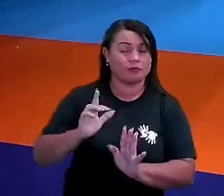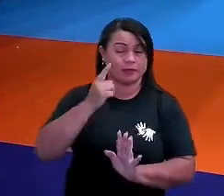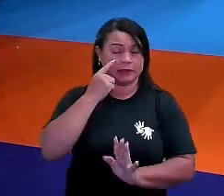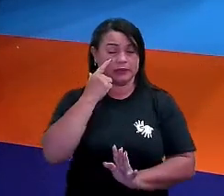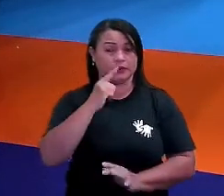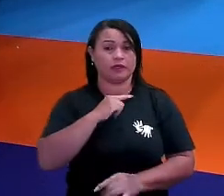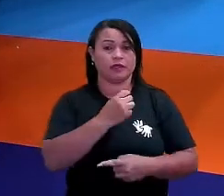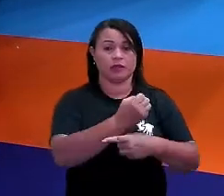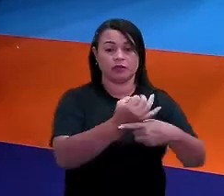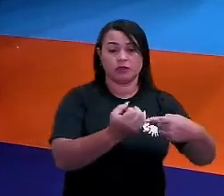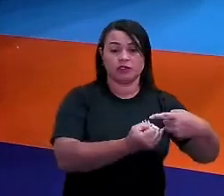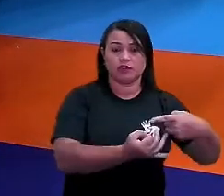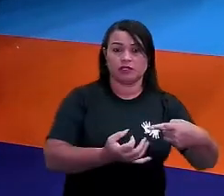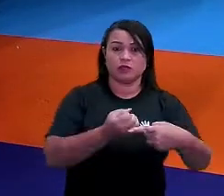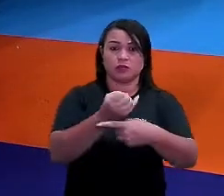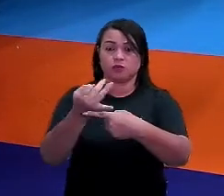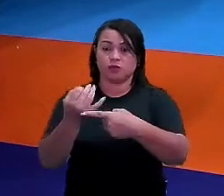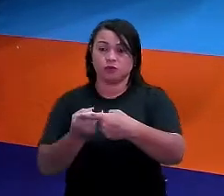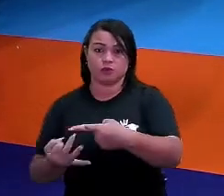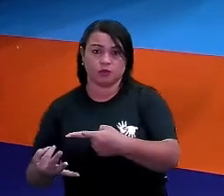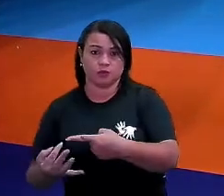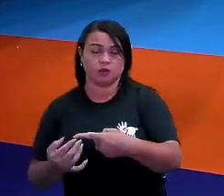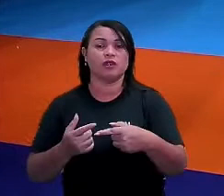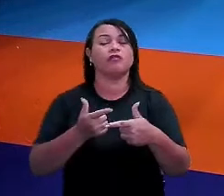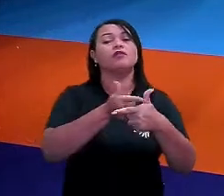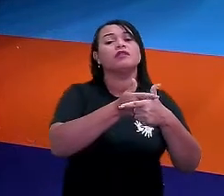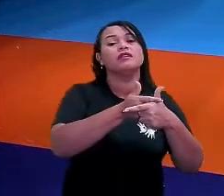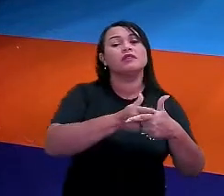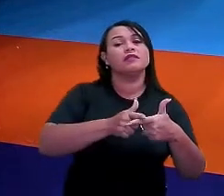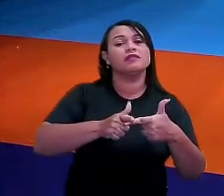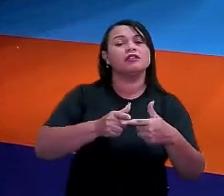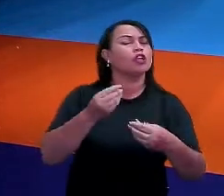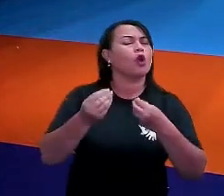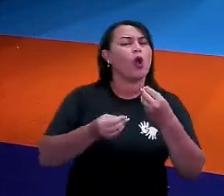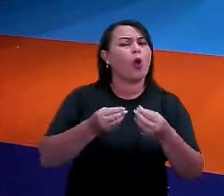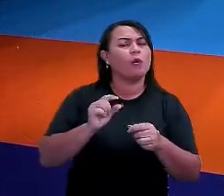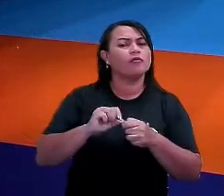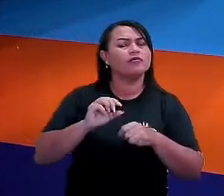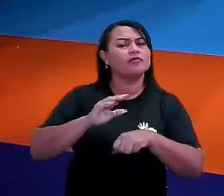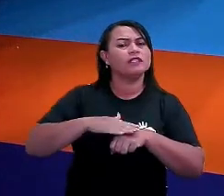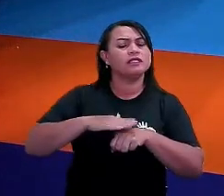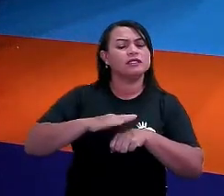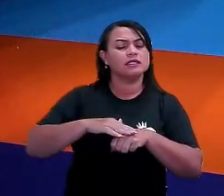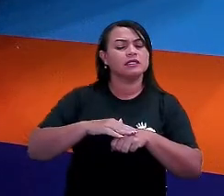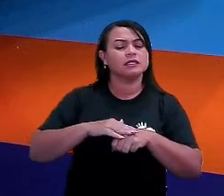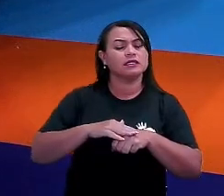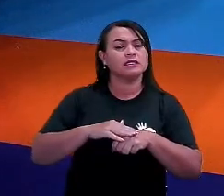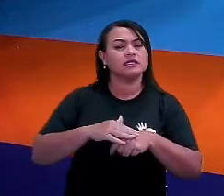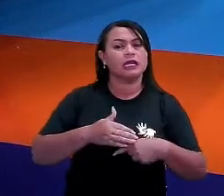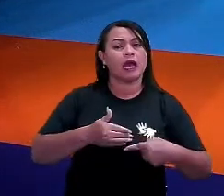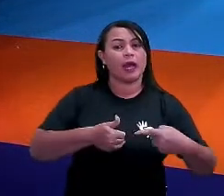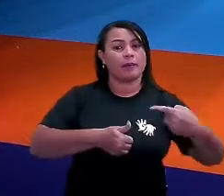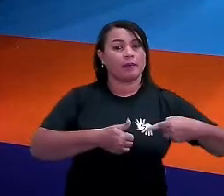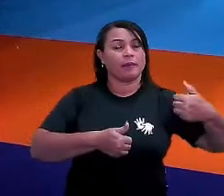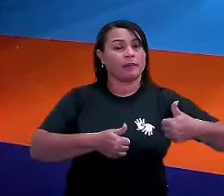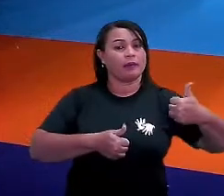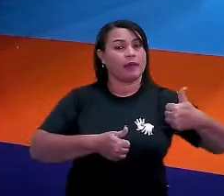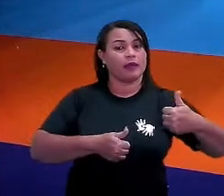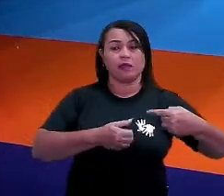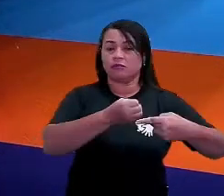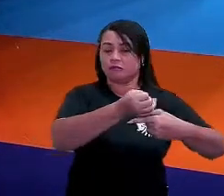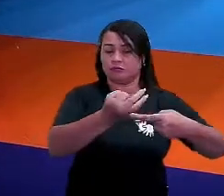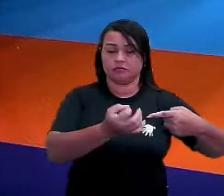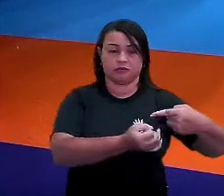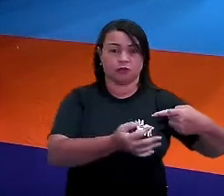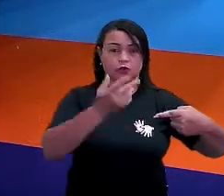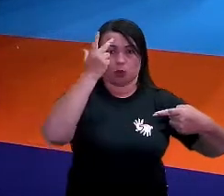frações em que eu vou realizar a divisão entre elas. O que é que eu tenho que fazer? manter a fração, a primeira